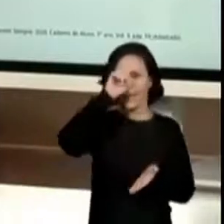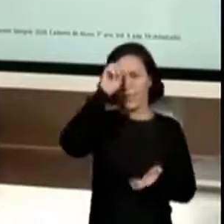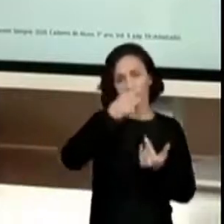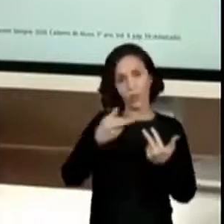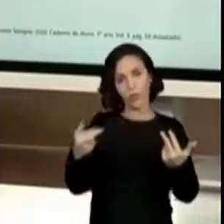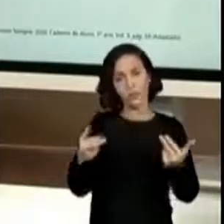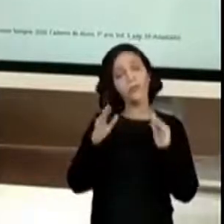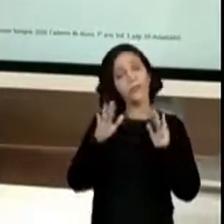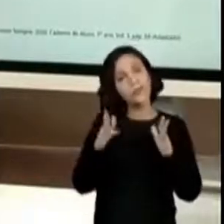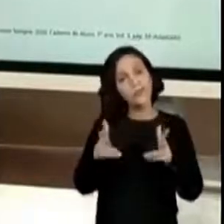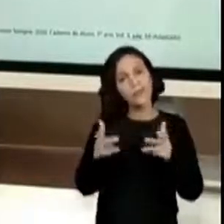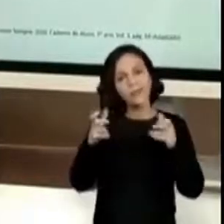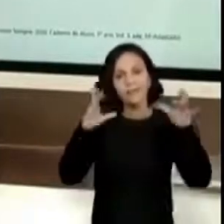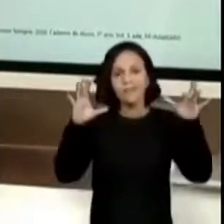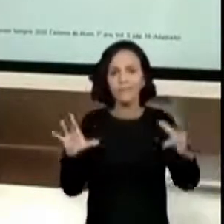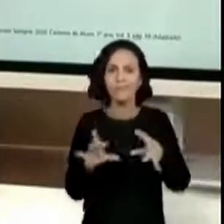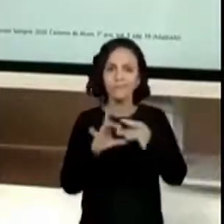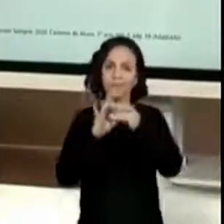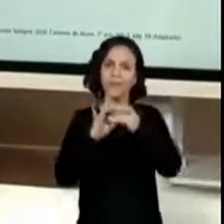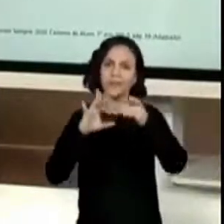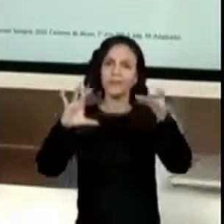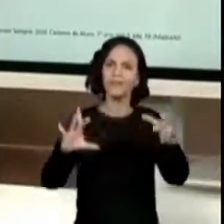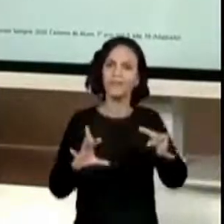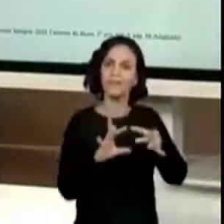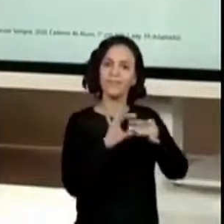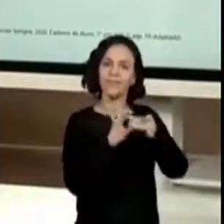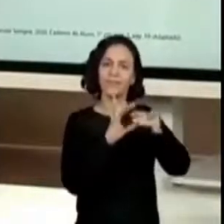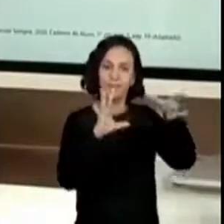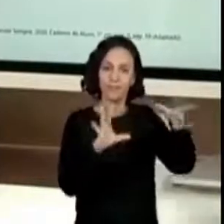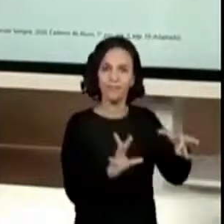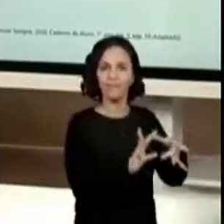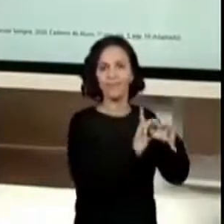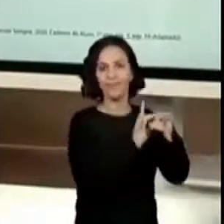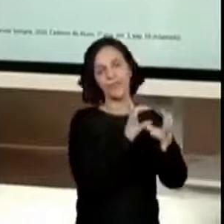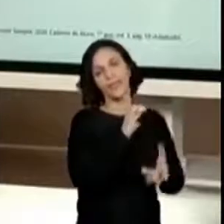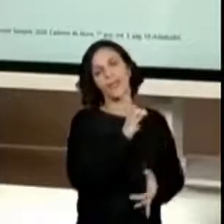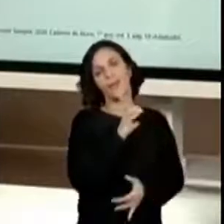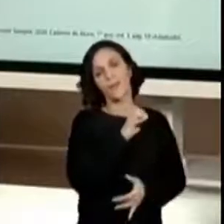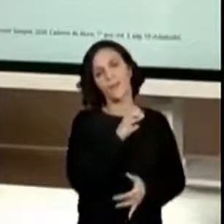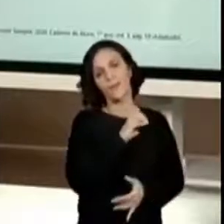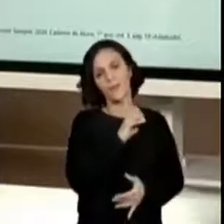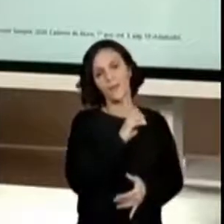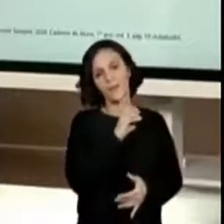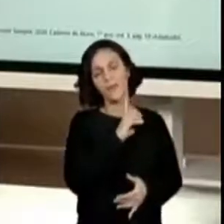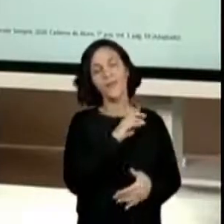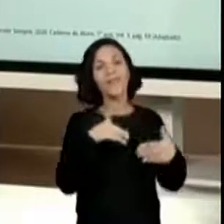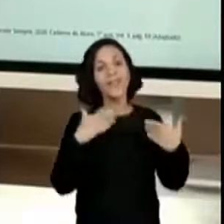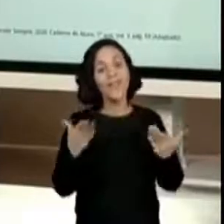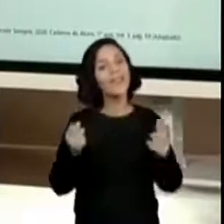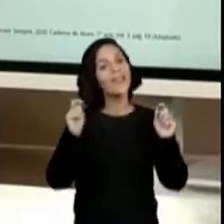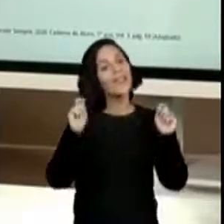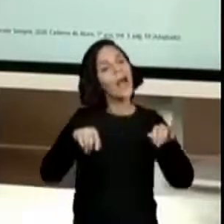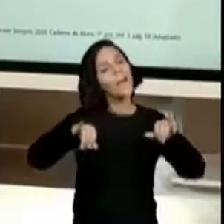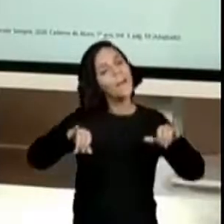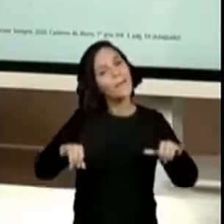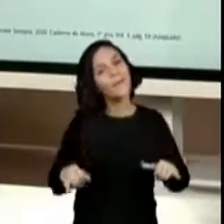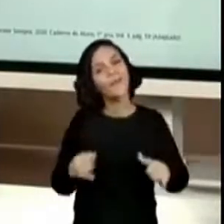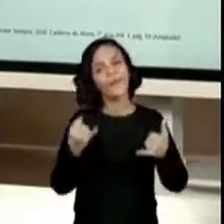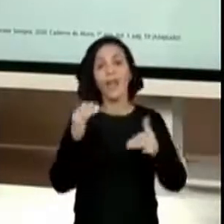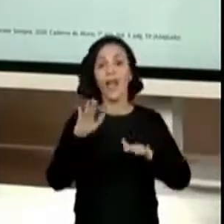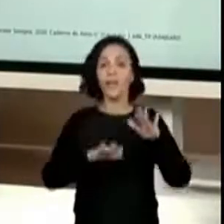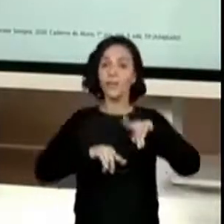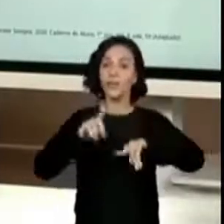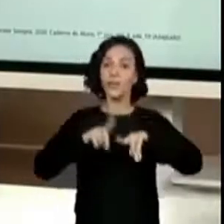Mas percebem como tudo tá ligado? Uma coisa tá ligada à outra. E a gente consegue ir usando até às vezes o